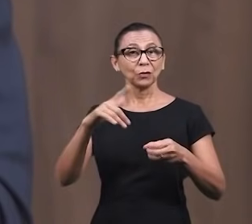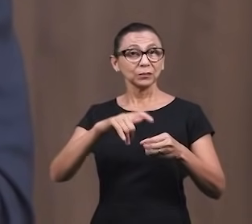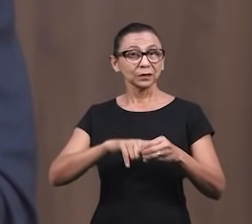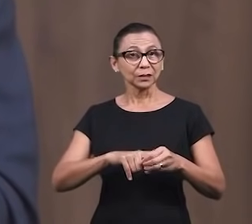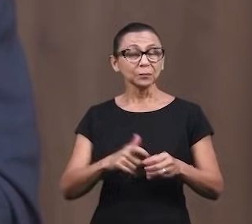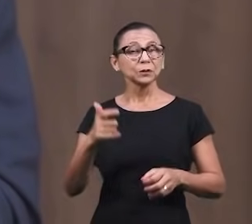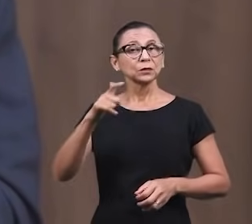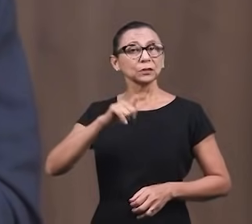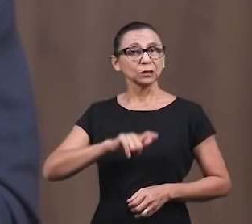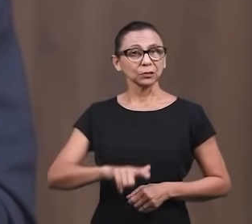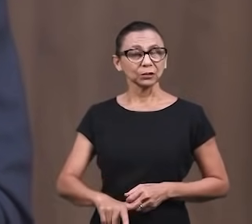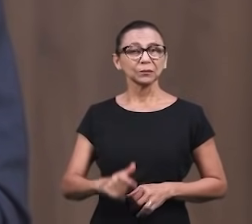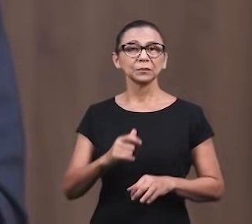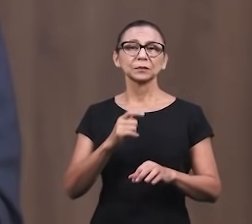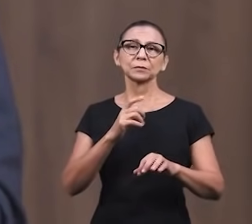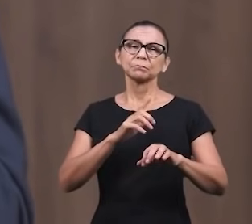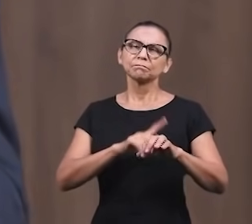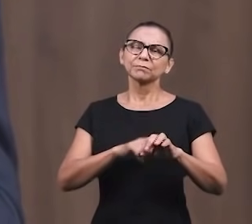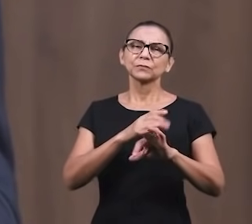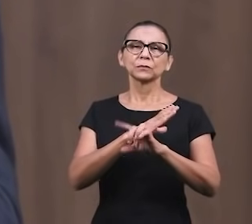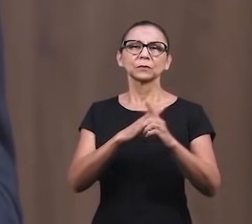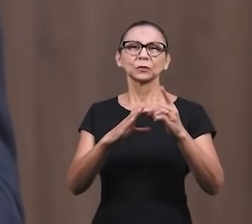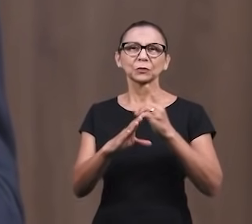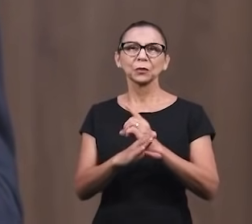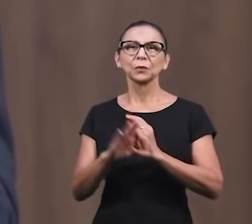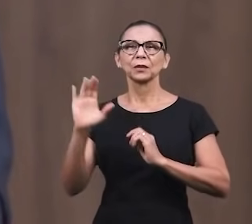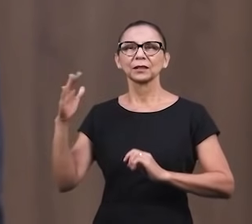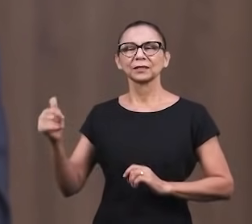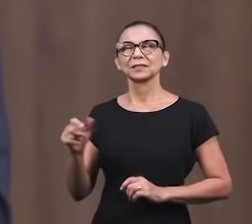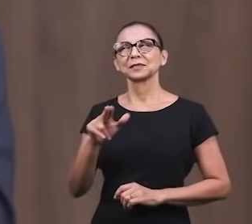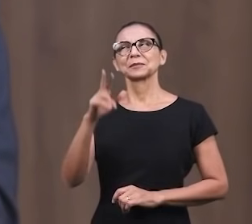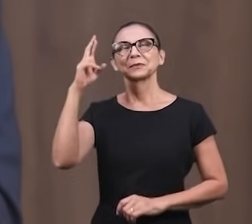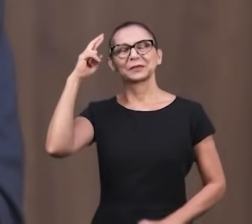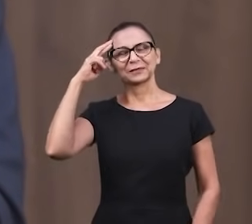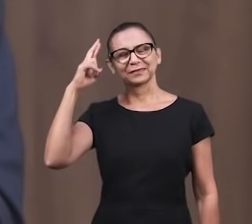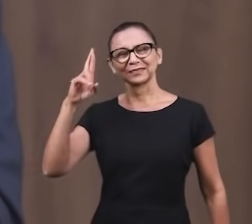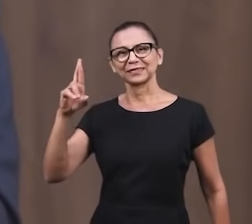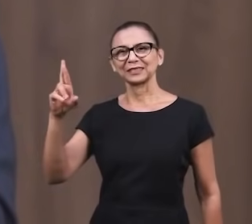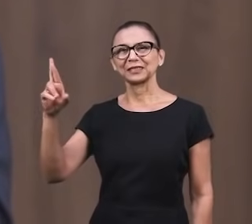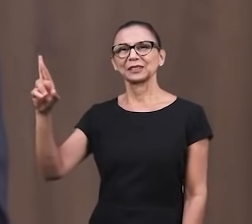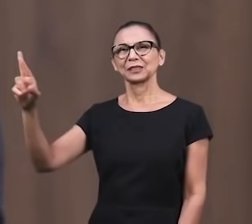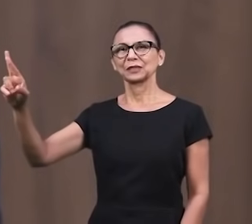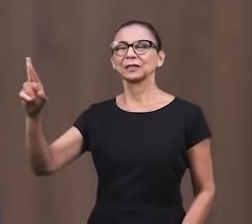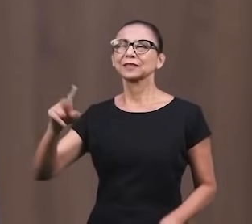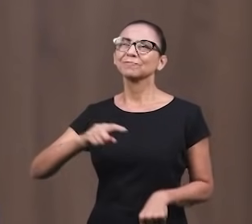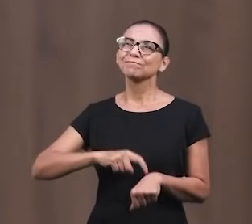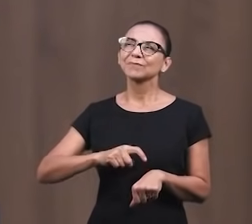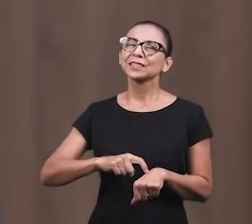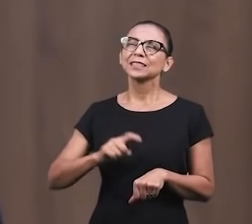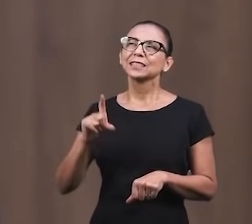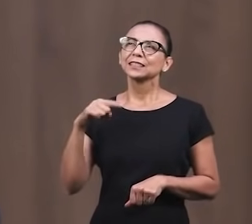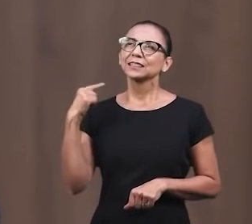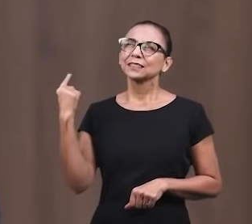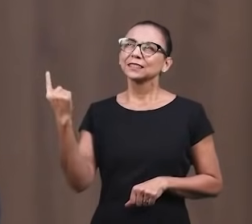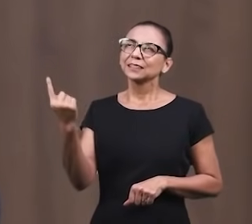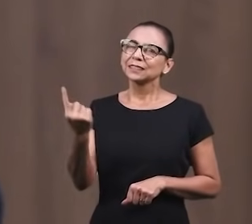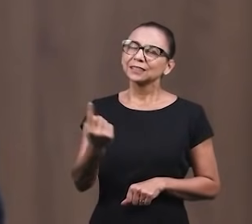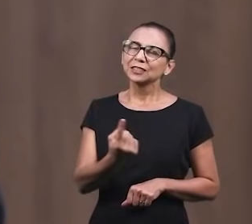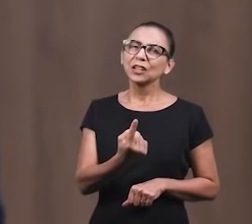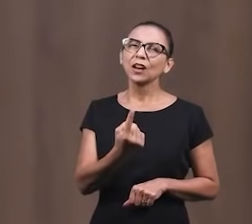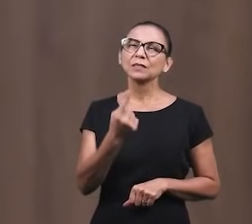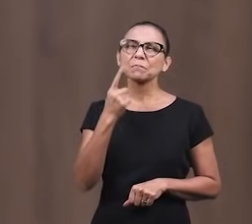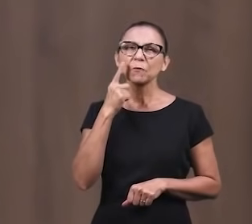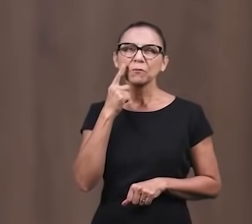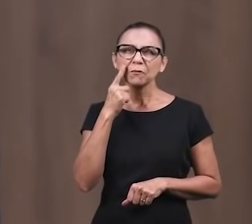de culto, para esse momento de adoração ao nome do Senhor, esse momento em que a gente pode separar